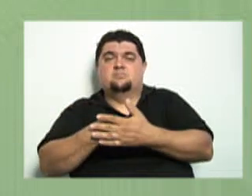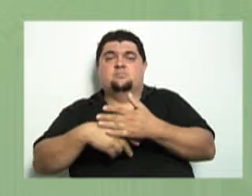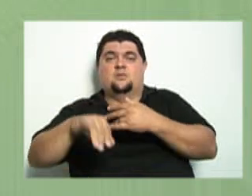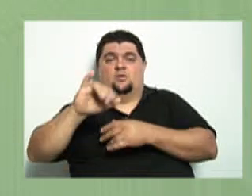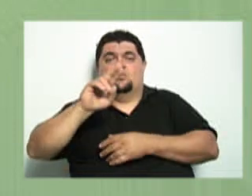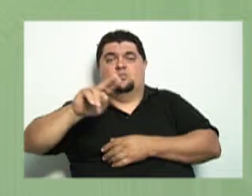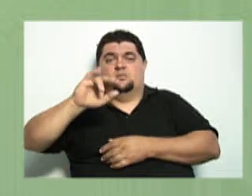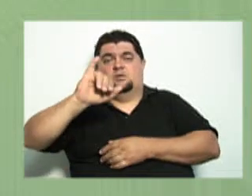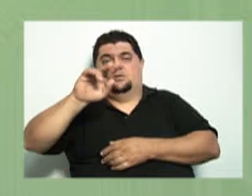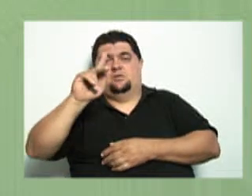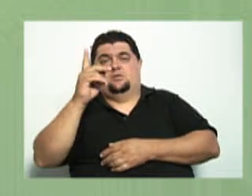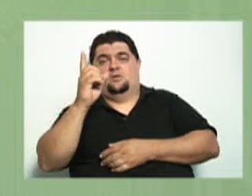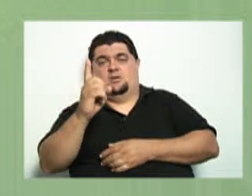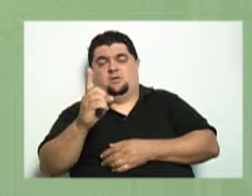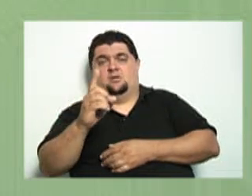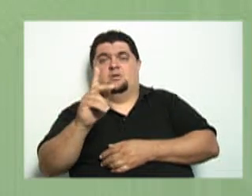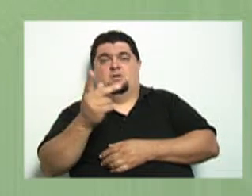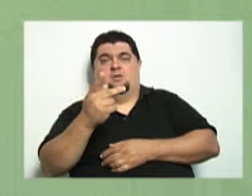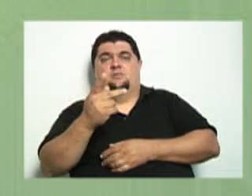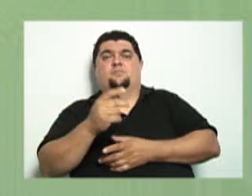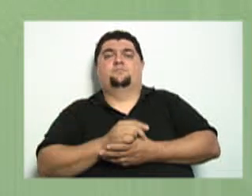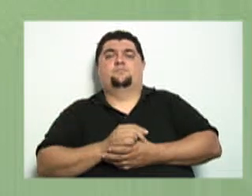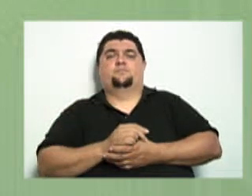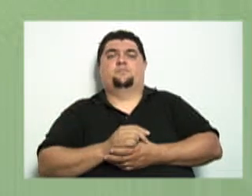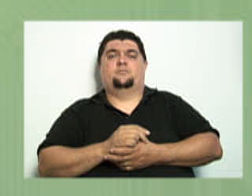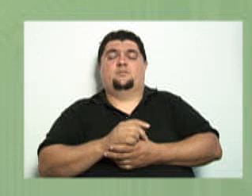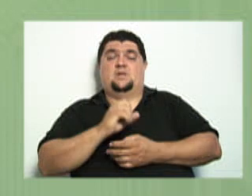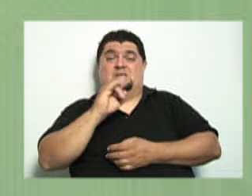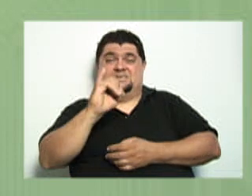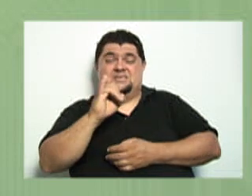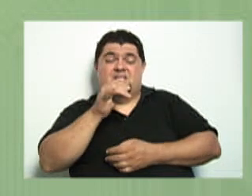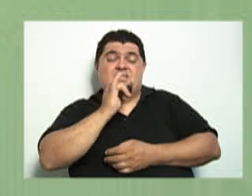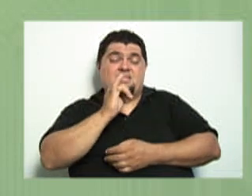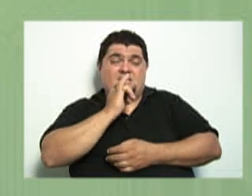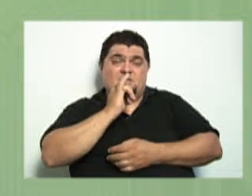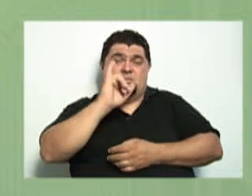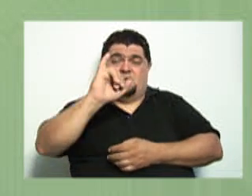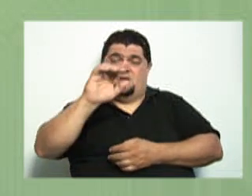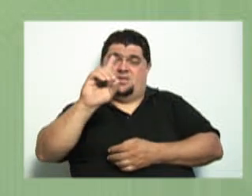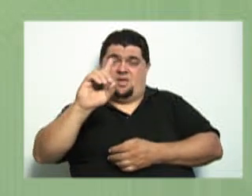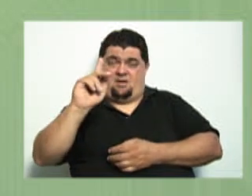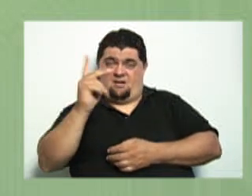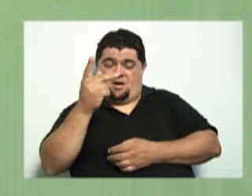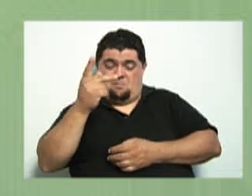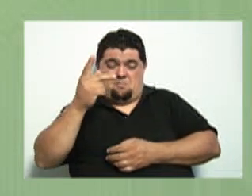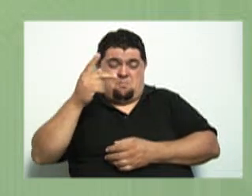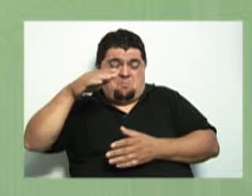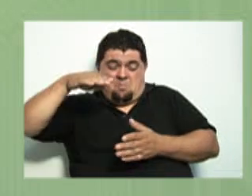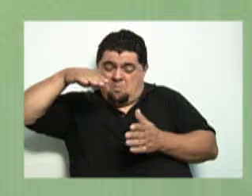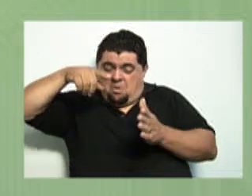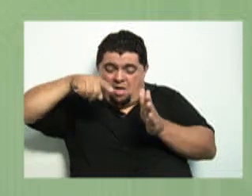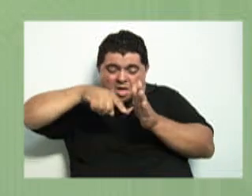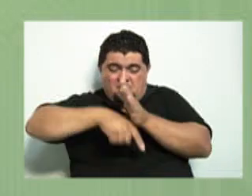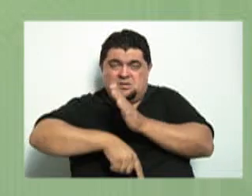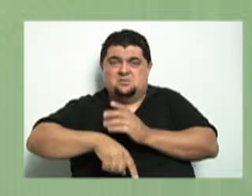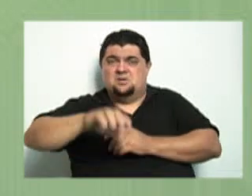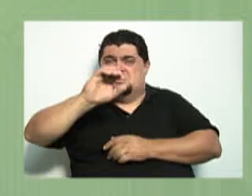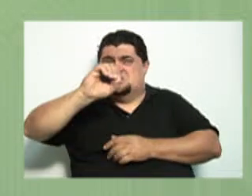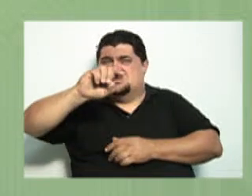tenho dados que dizem que quando o IDH é considerado muito baixo, quando o resultado está entre 0